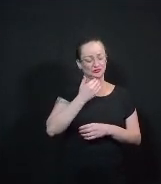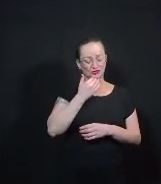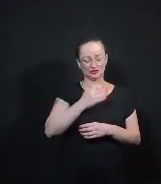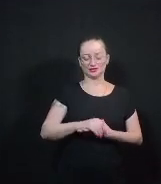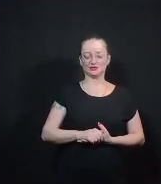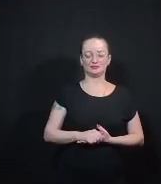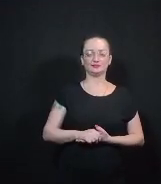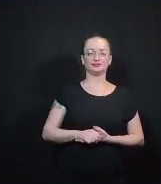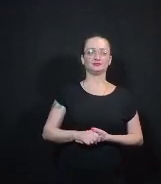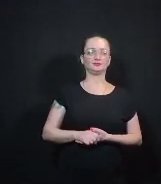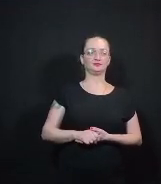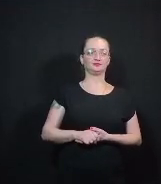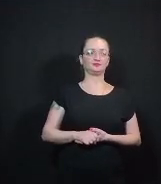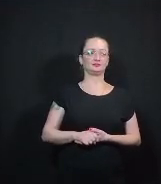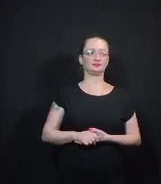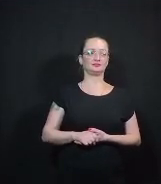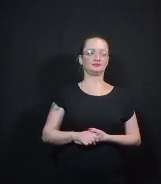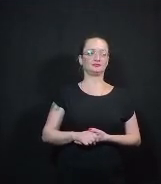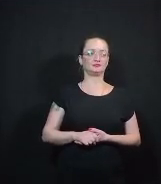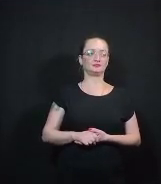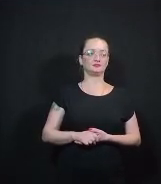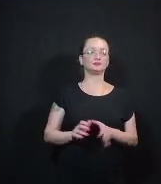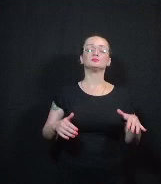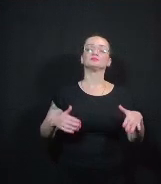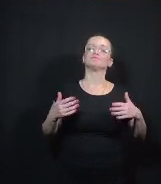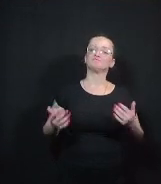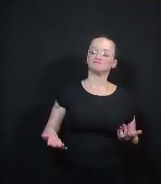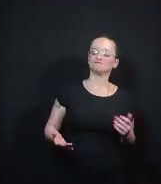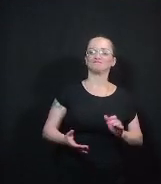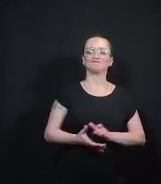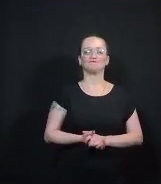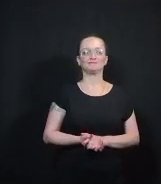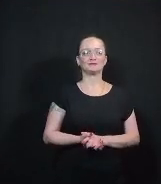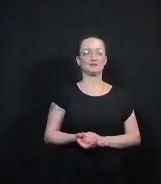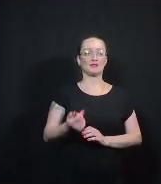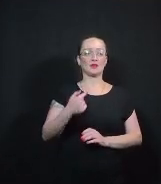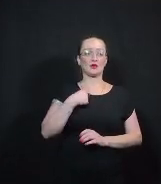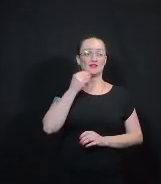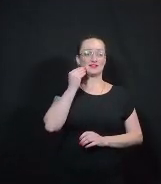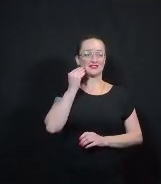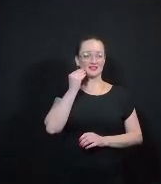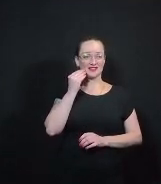entendimento. Bom, eu vou tentar fazer